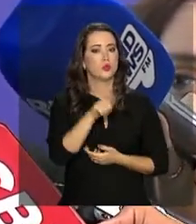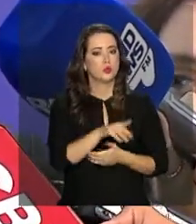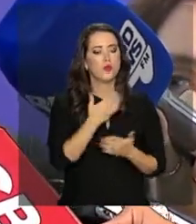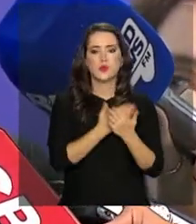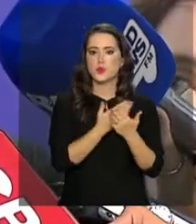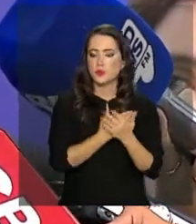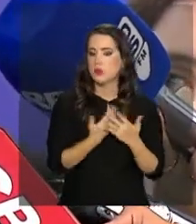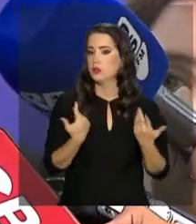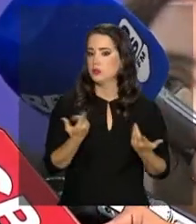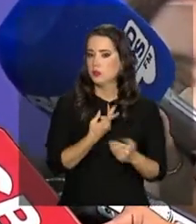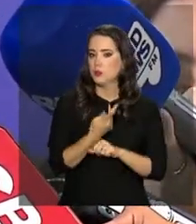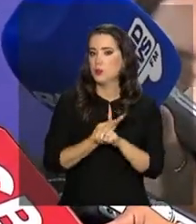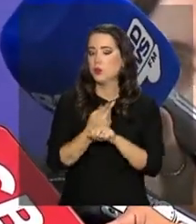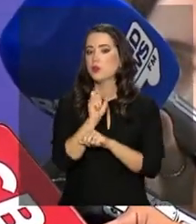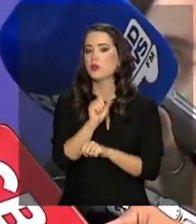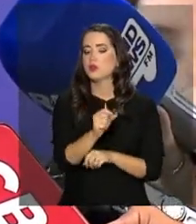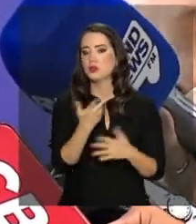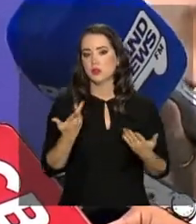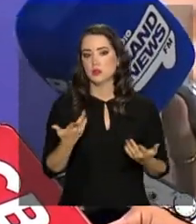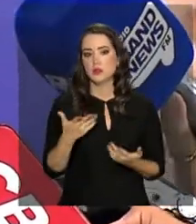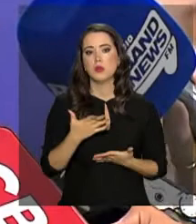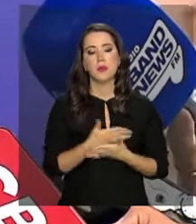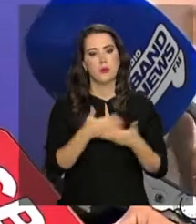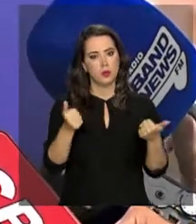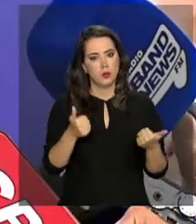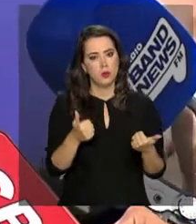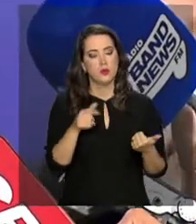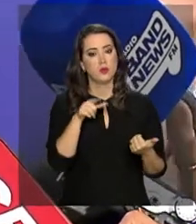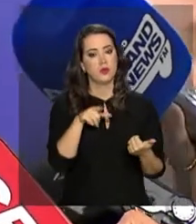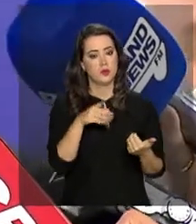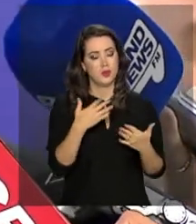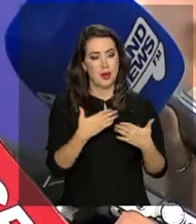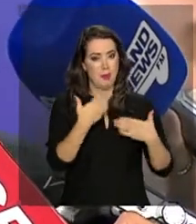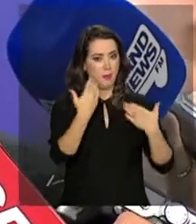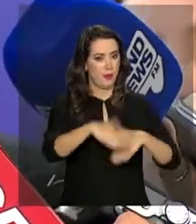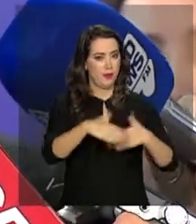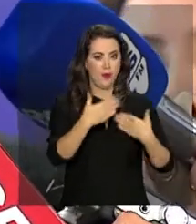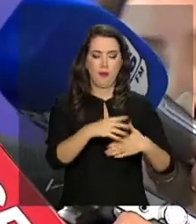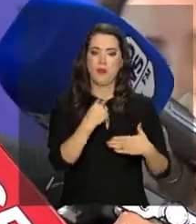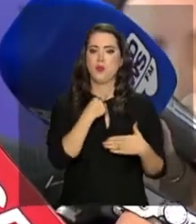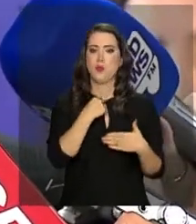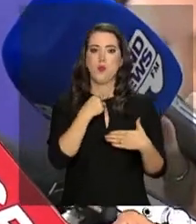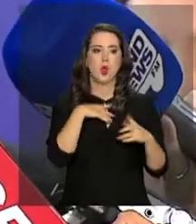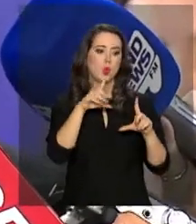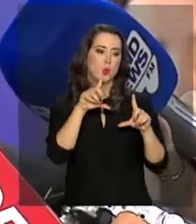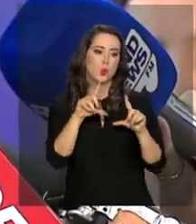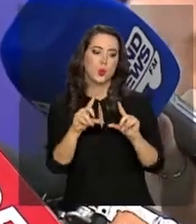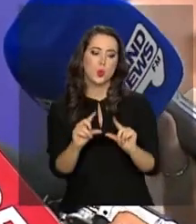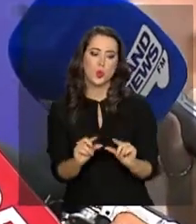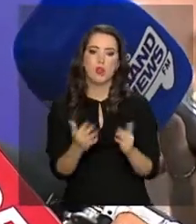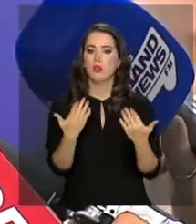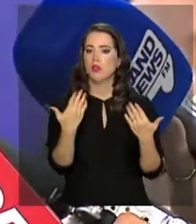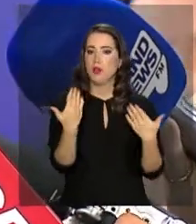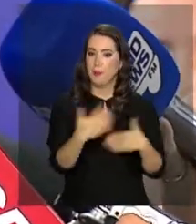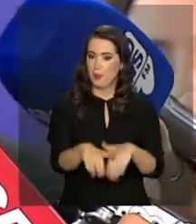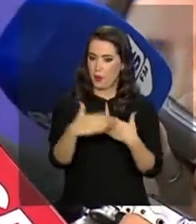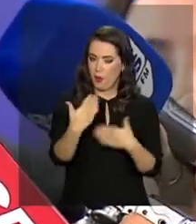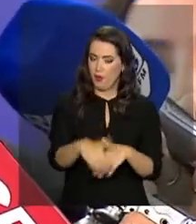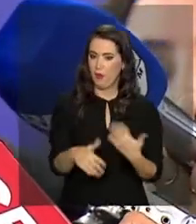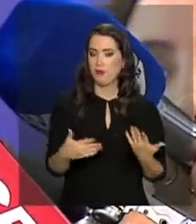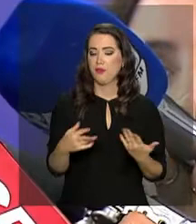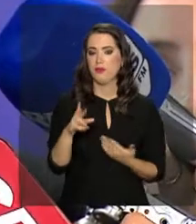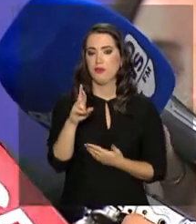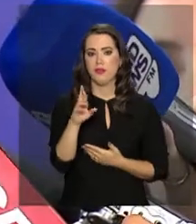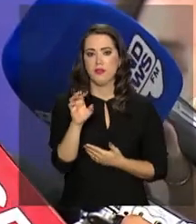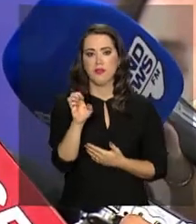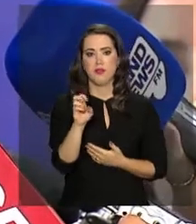então a nossa busca é manter a qualidade é das provas não dá pra gente é diminuir a qualidade nós estamos falando do